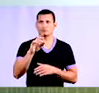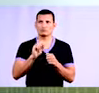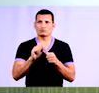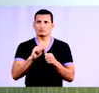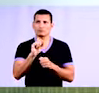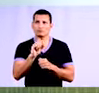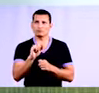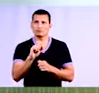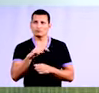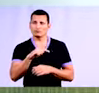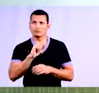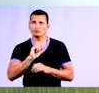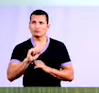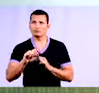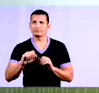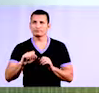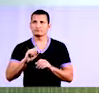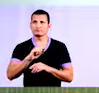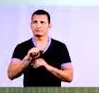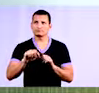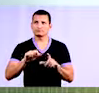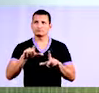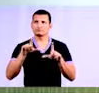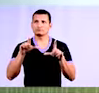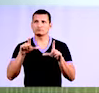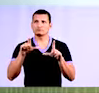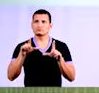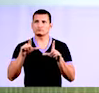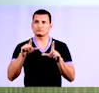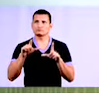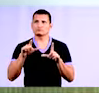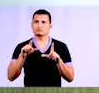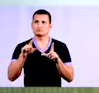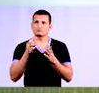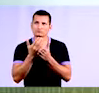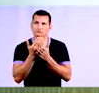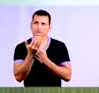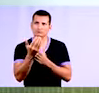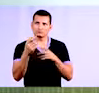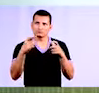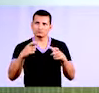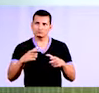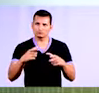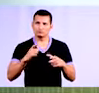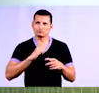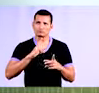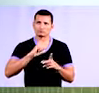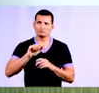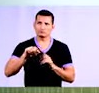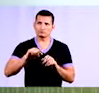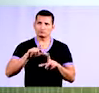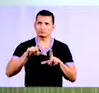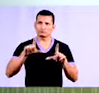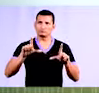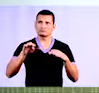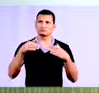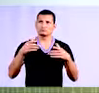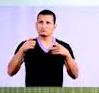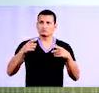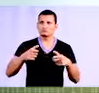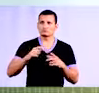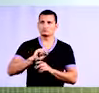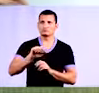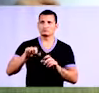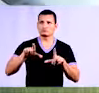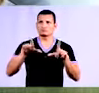carregar as instruções, vai verificar esse processo a partir de onde está sendo carregado. Qual endereço está sendo